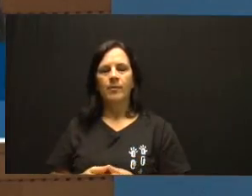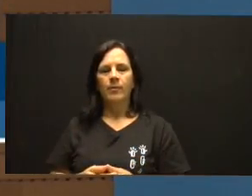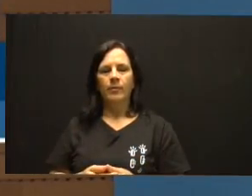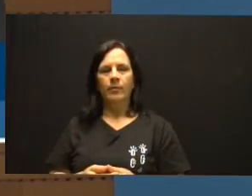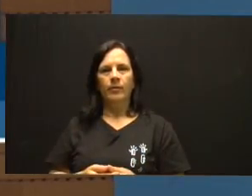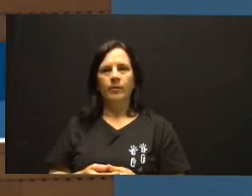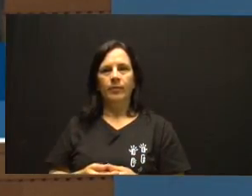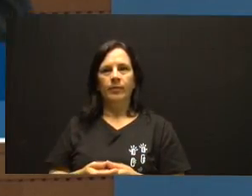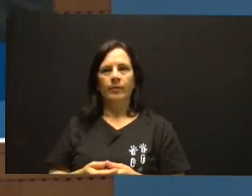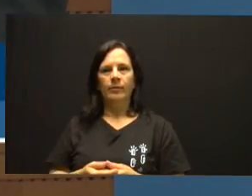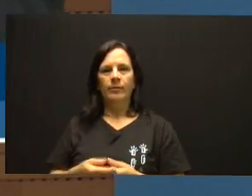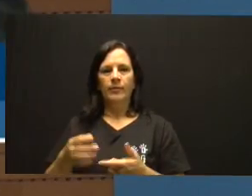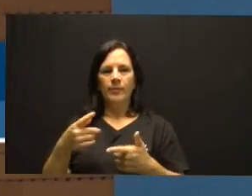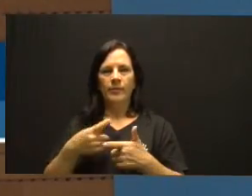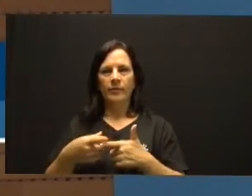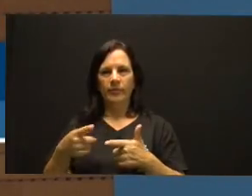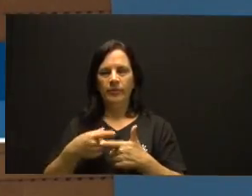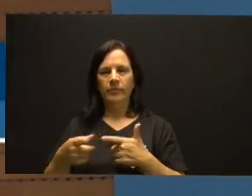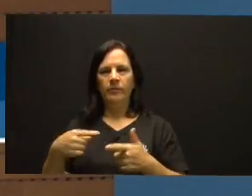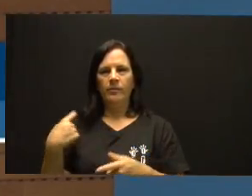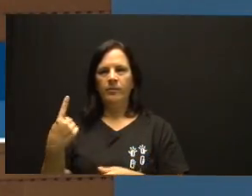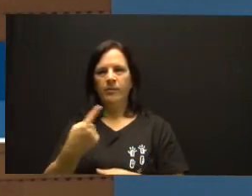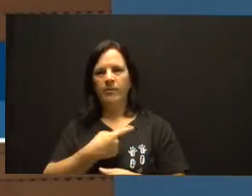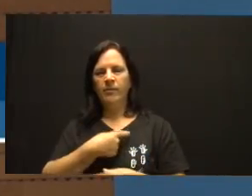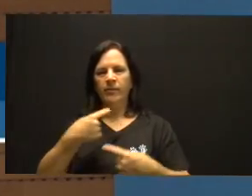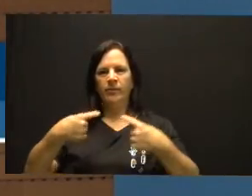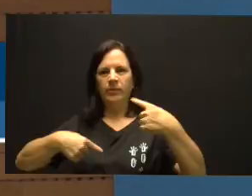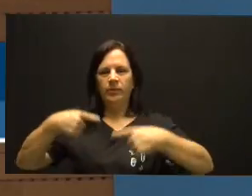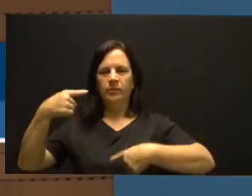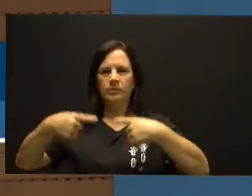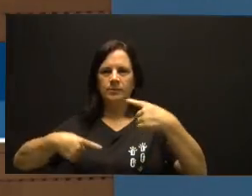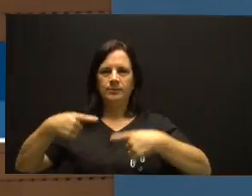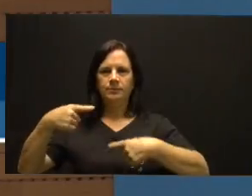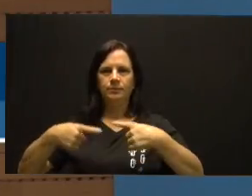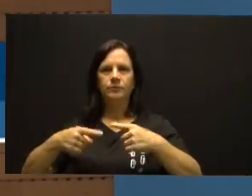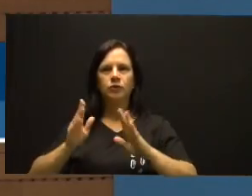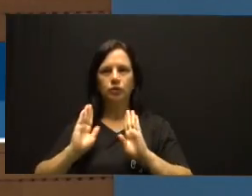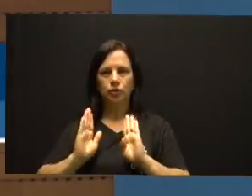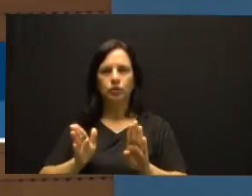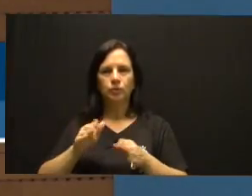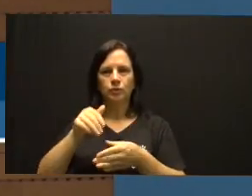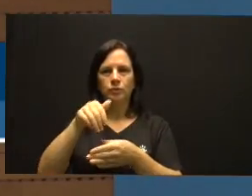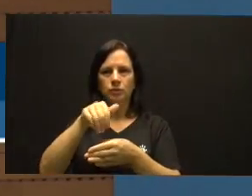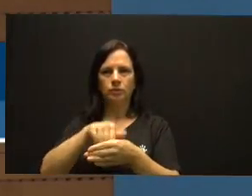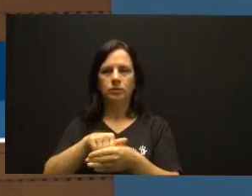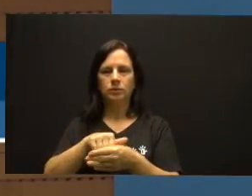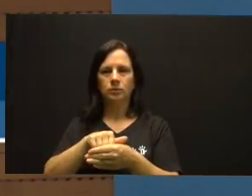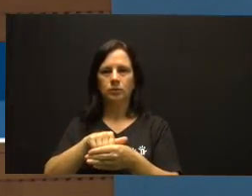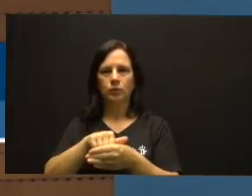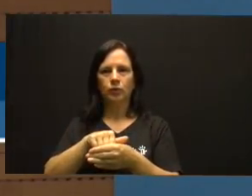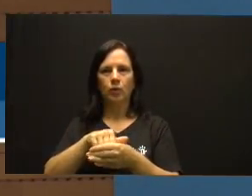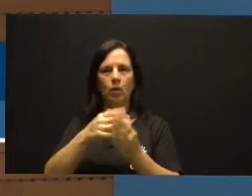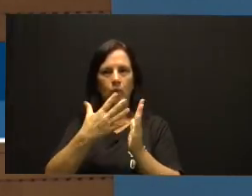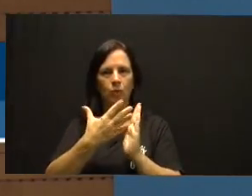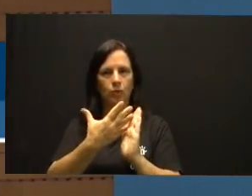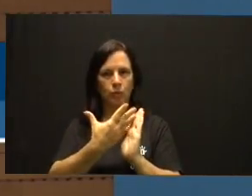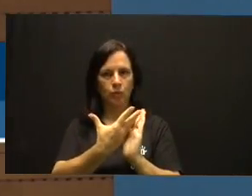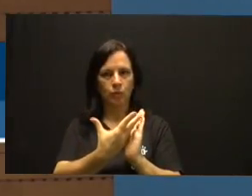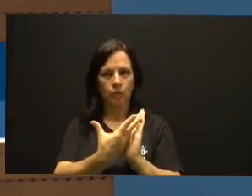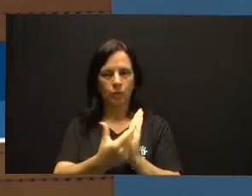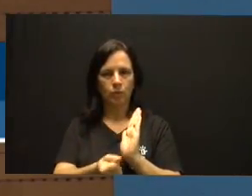essa questão que nós estamos discutindo, aliás, eu quero dar já o meu voto favorável à